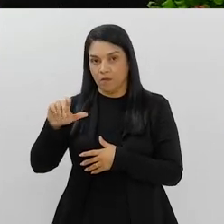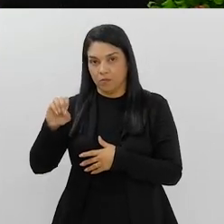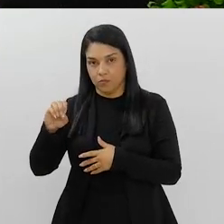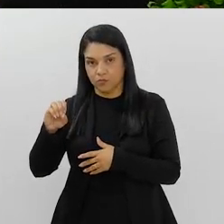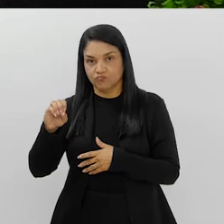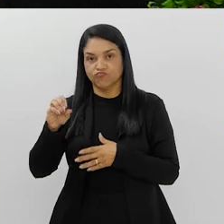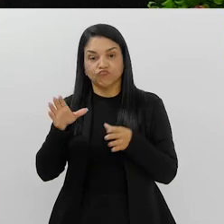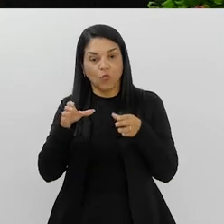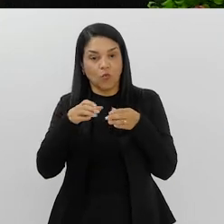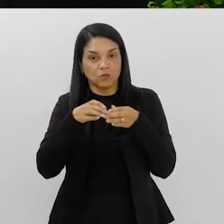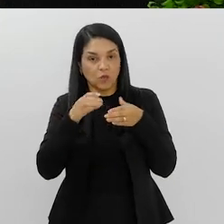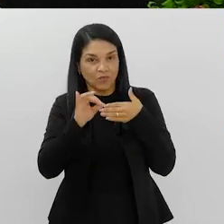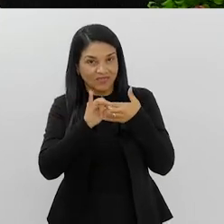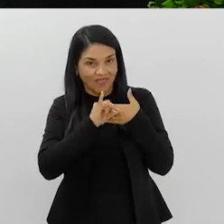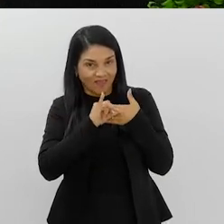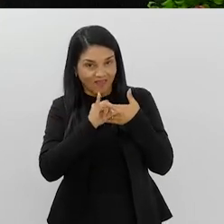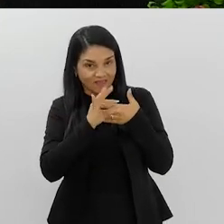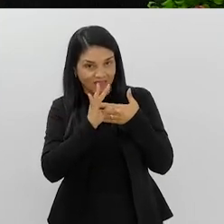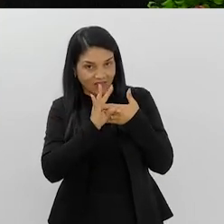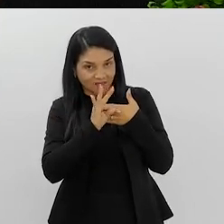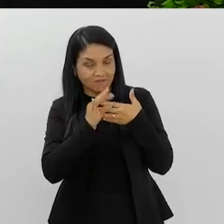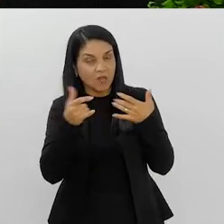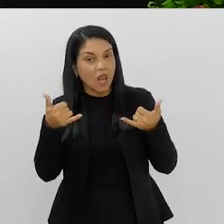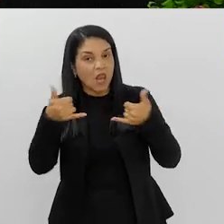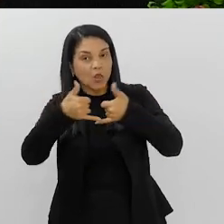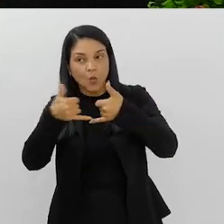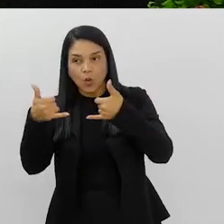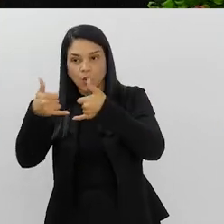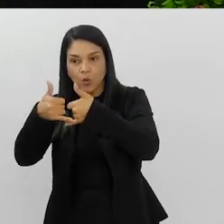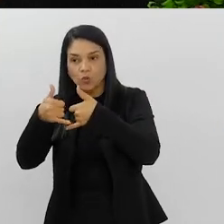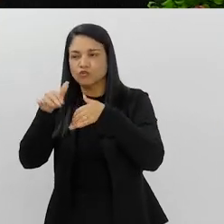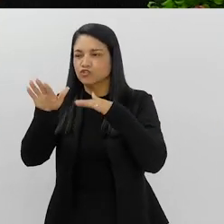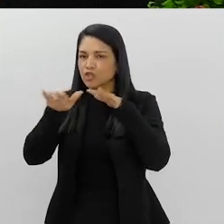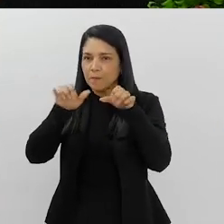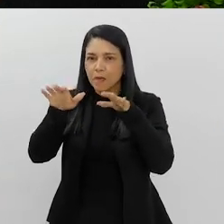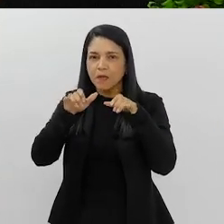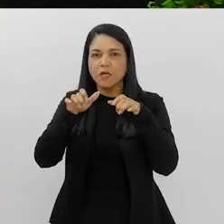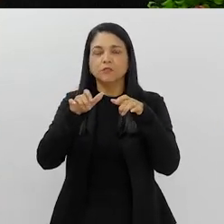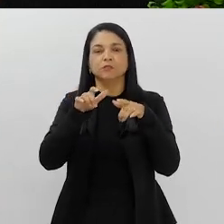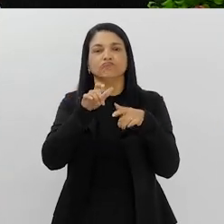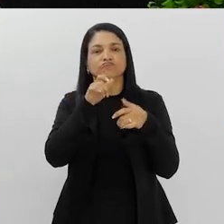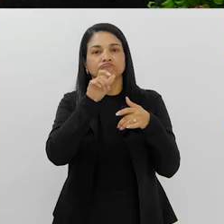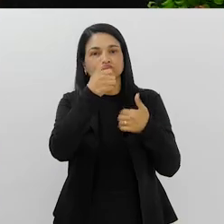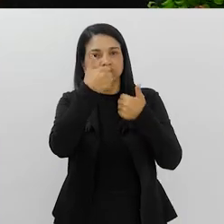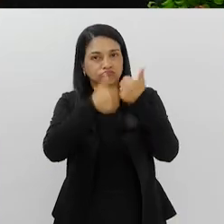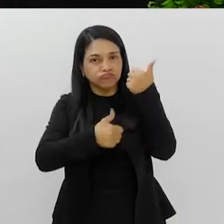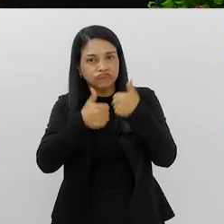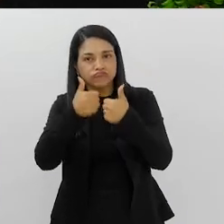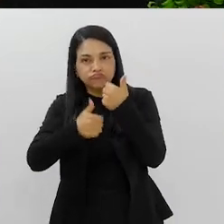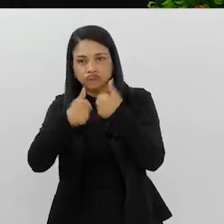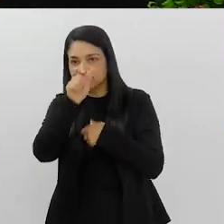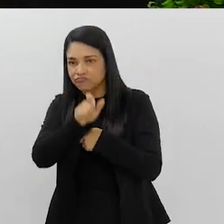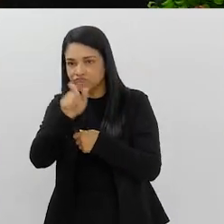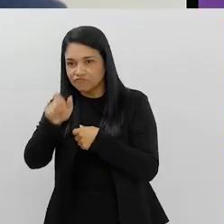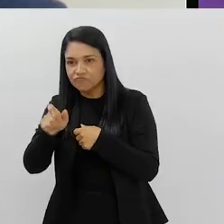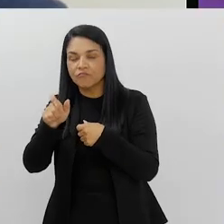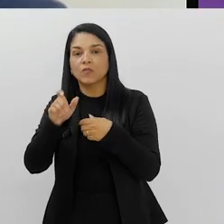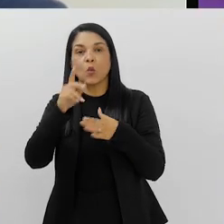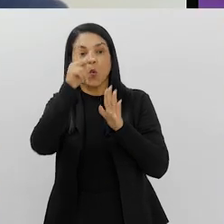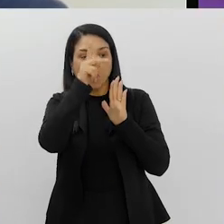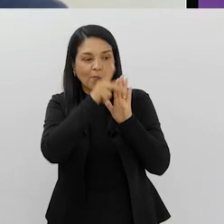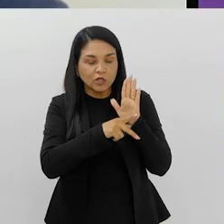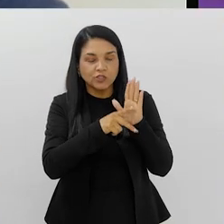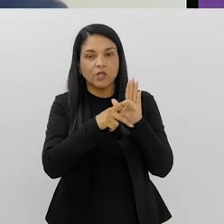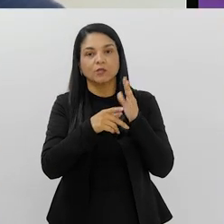Tomás disse que a comissão técnica ligou para diversos jogadores, chamando para jogar no Maricá, falando sobre esse projeto da equipe